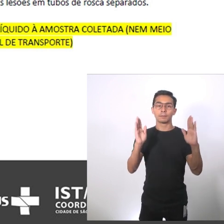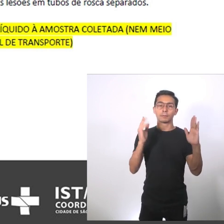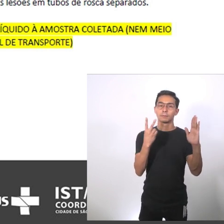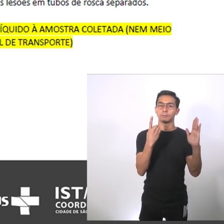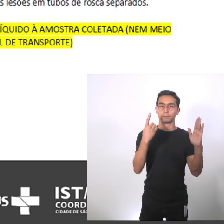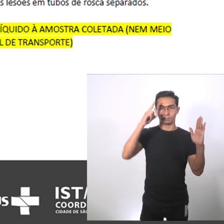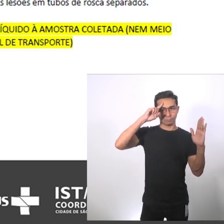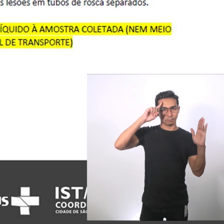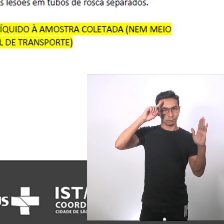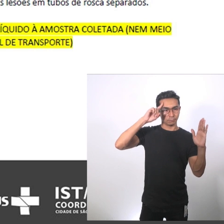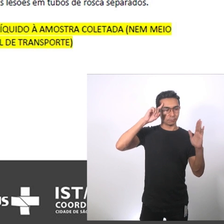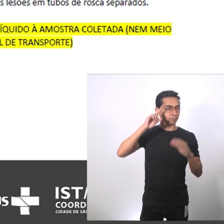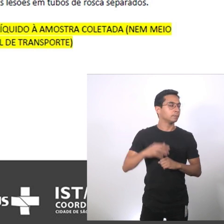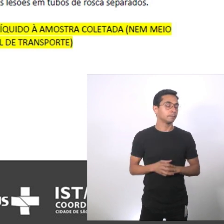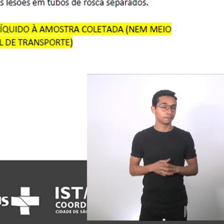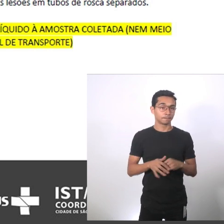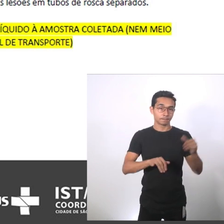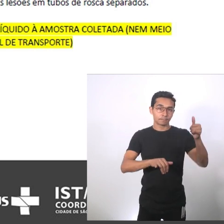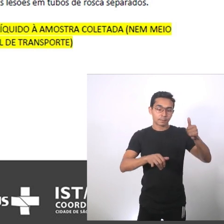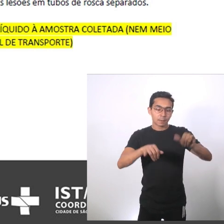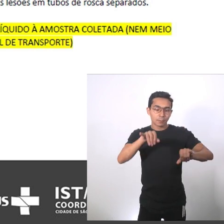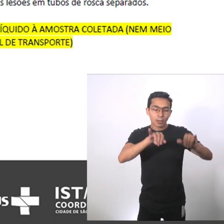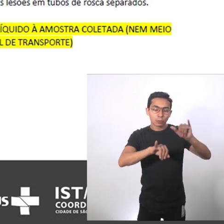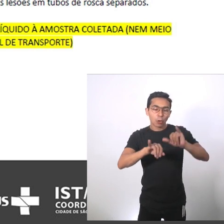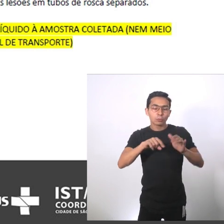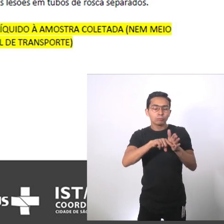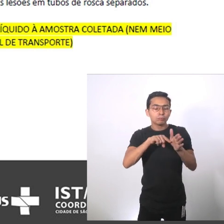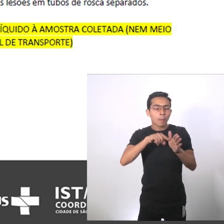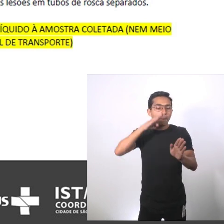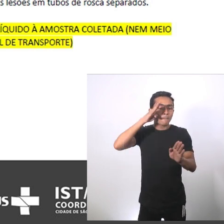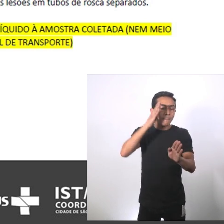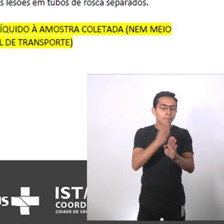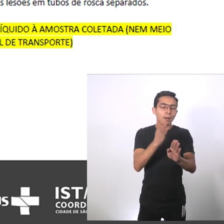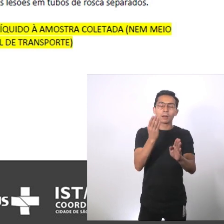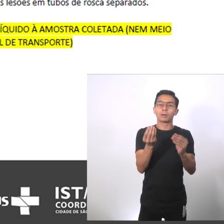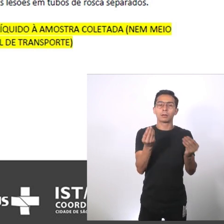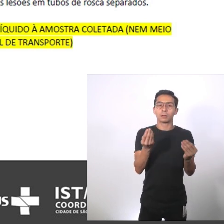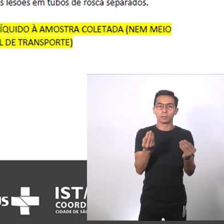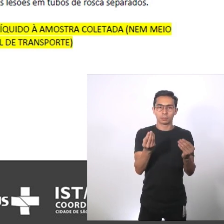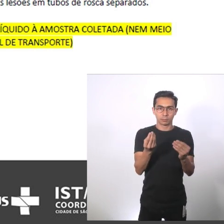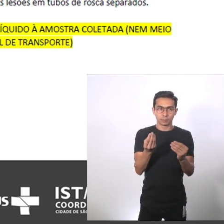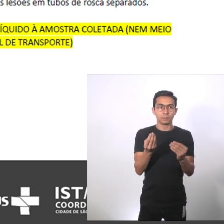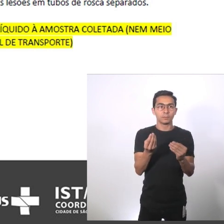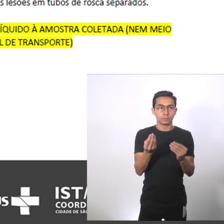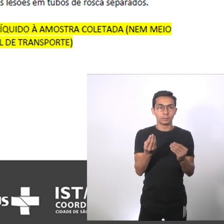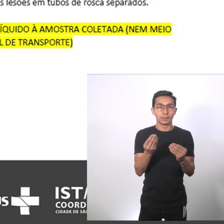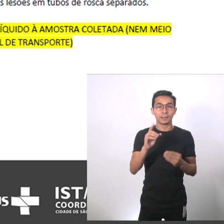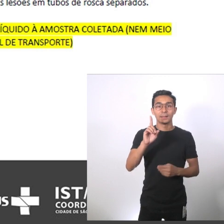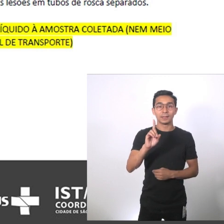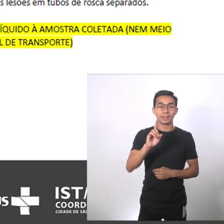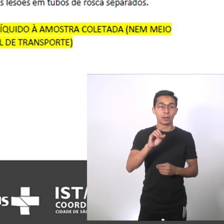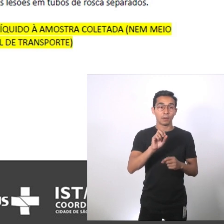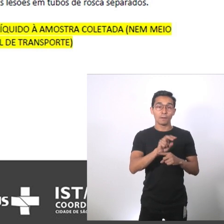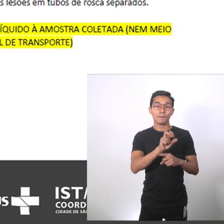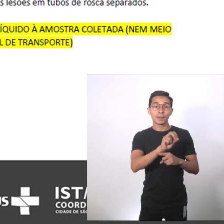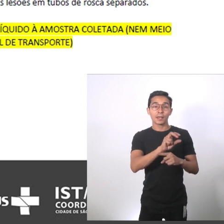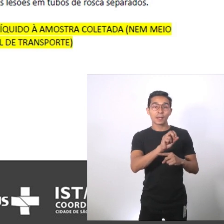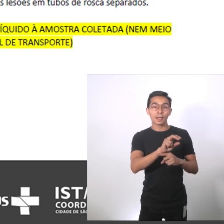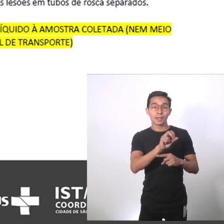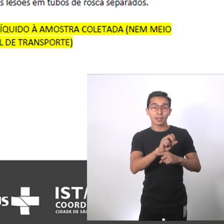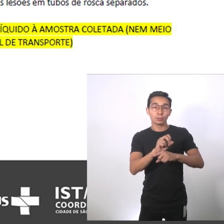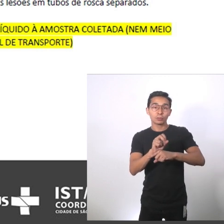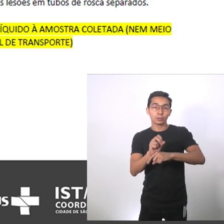Como é feito o diagnóstico laboratorial? O diagnóstico laboratorial é feito pela pesquisa do DNA vírus nas lesões